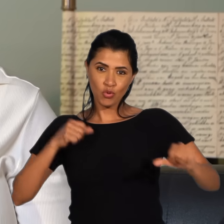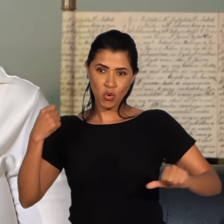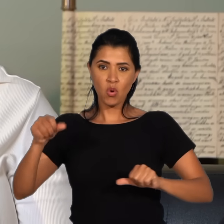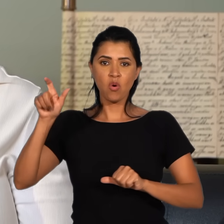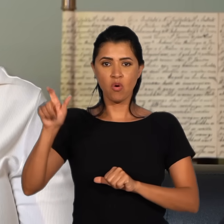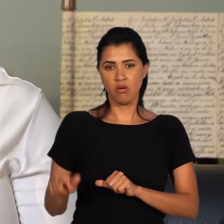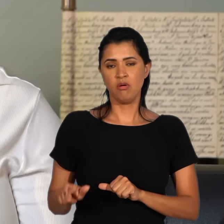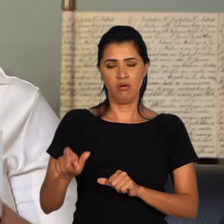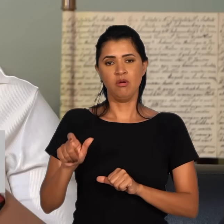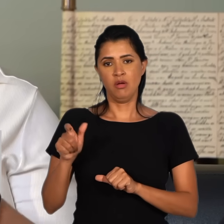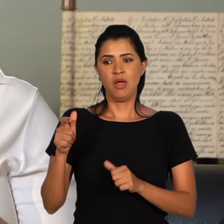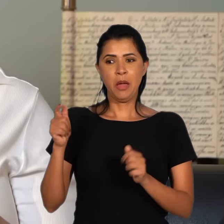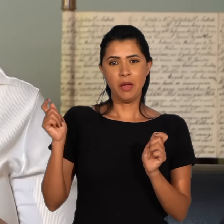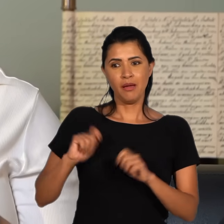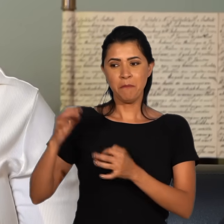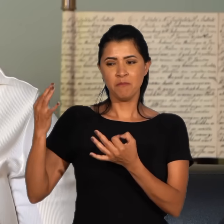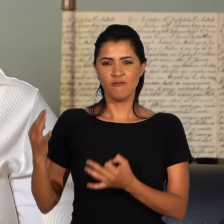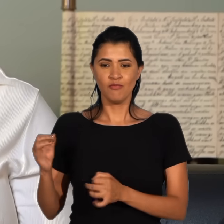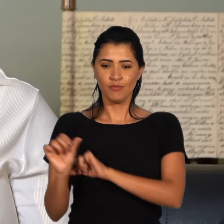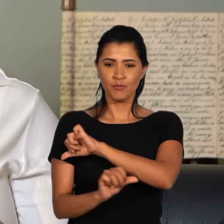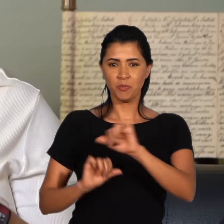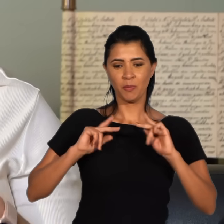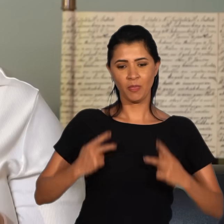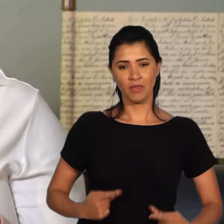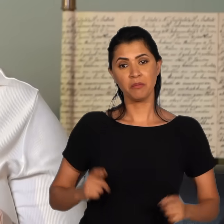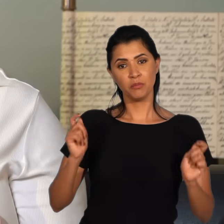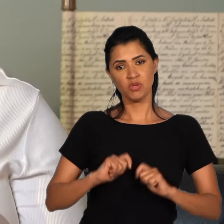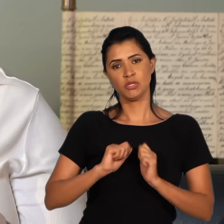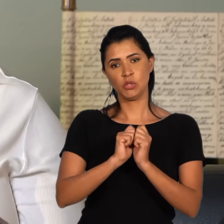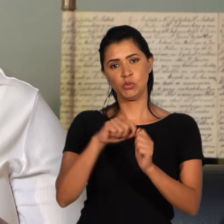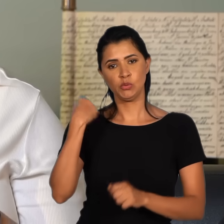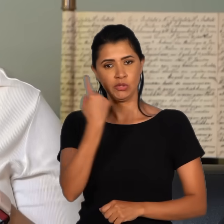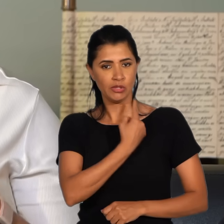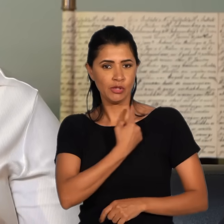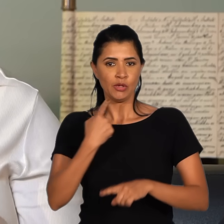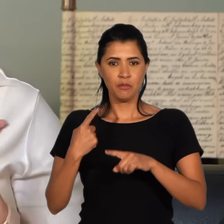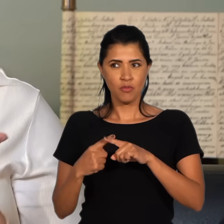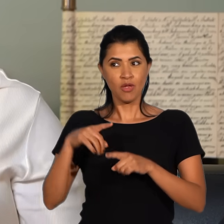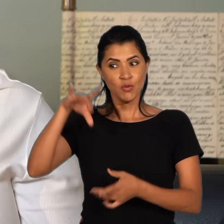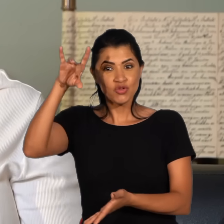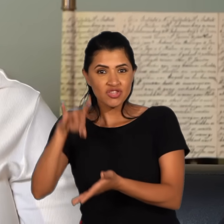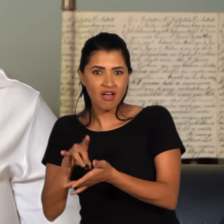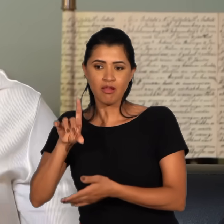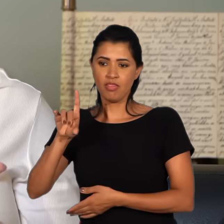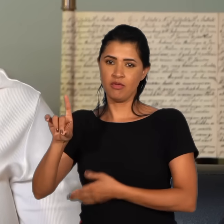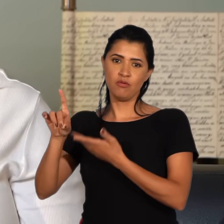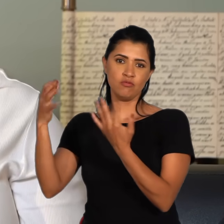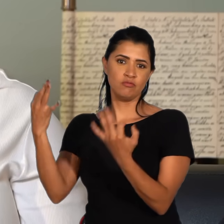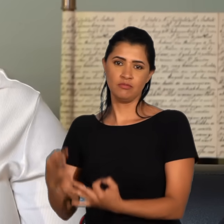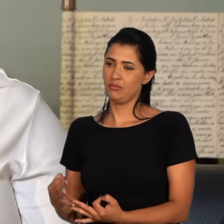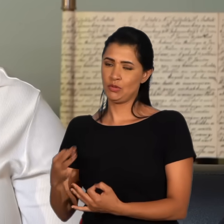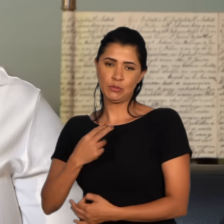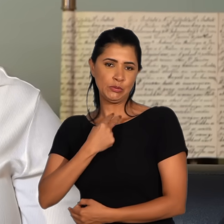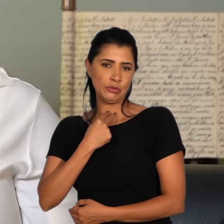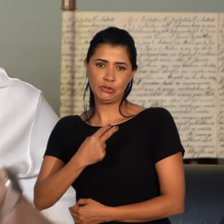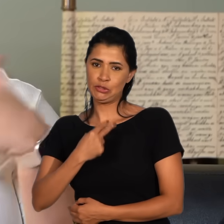dele para que Ele pudesse estar conosco Porque como Deus né na natureza originária dele ele não poderia